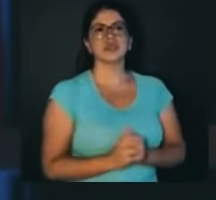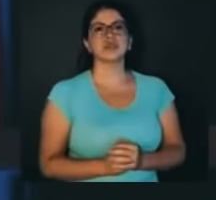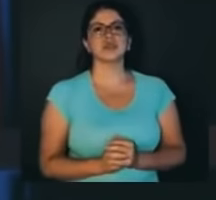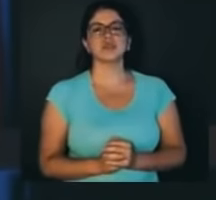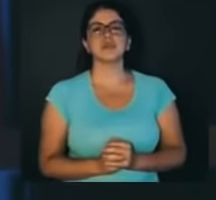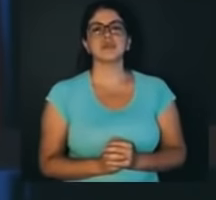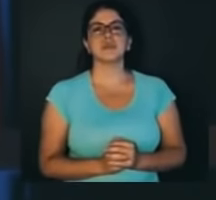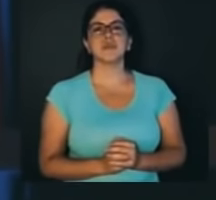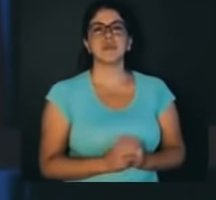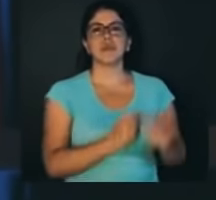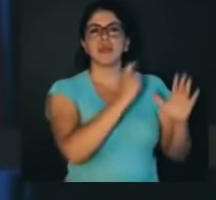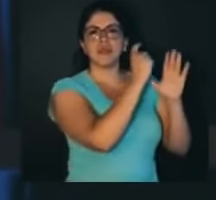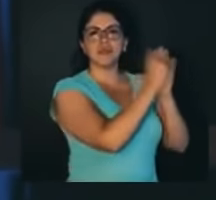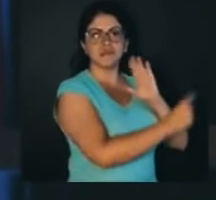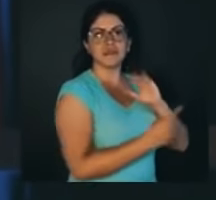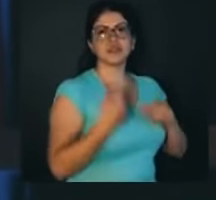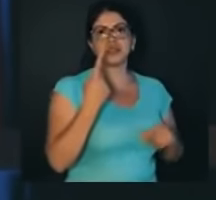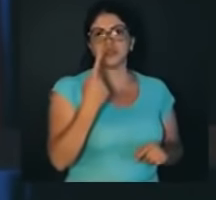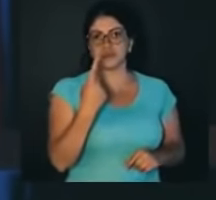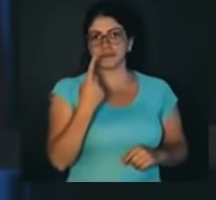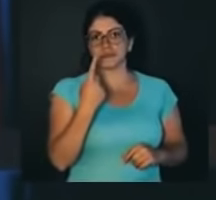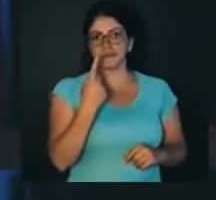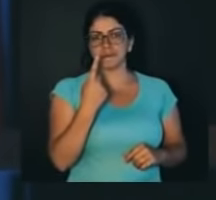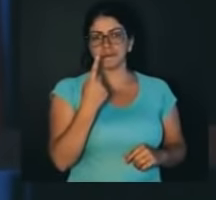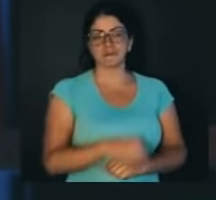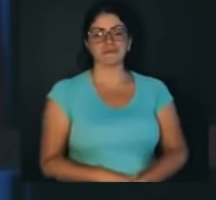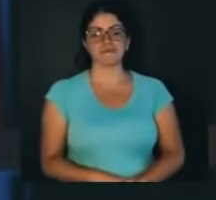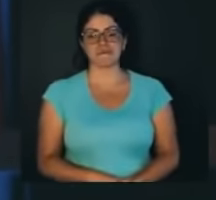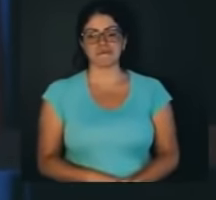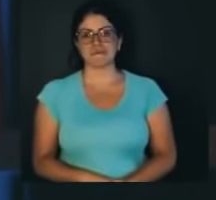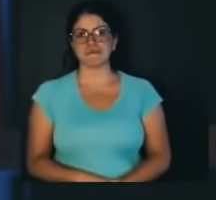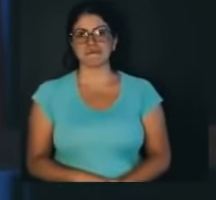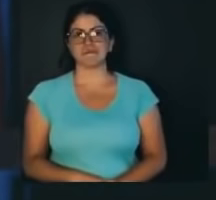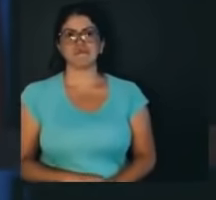do verso 1 em diante.